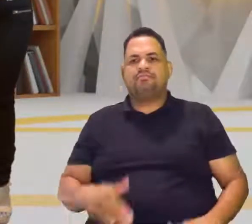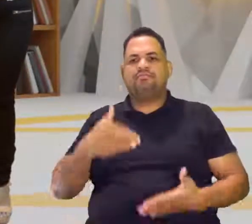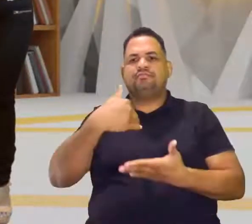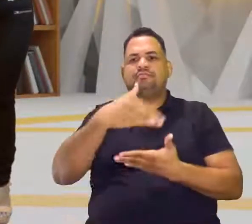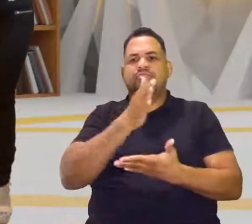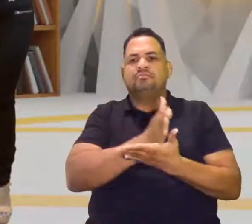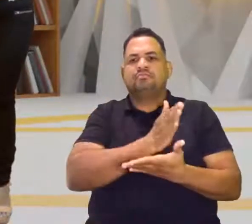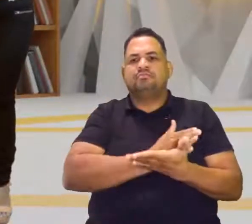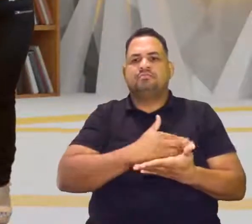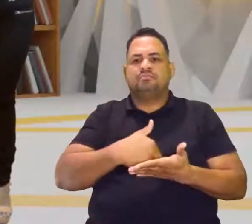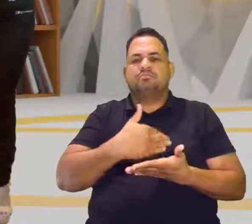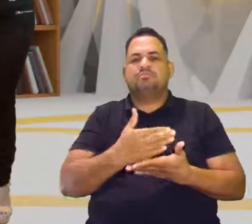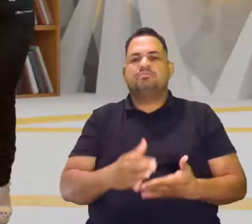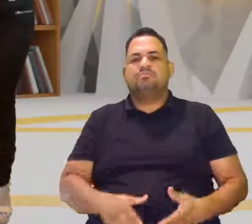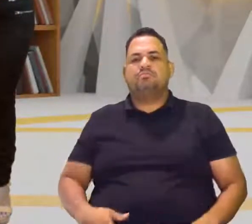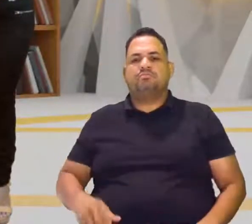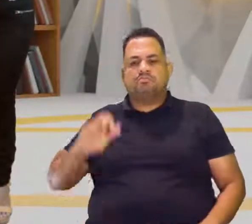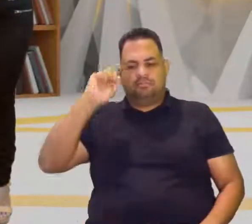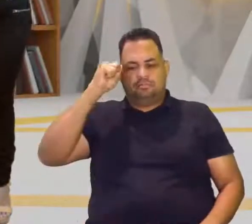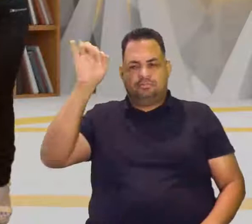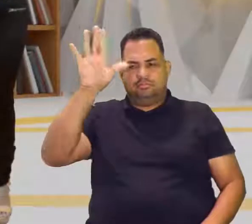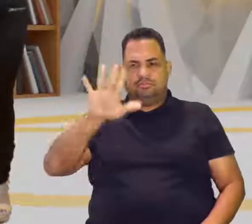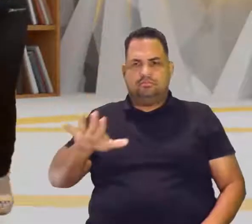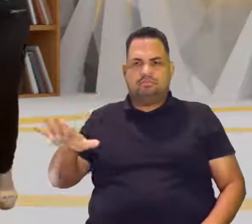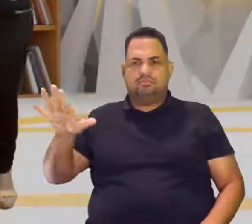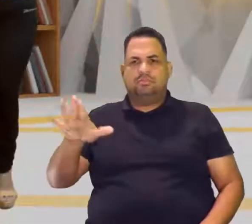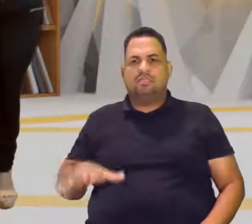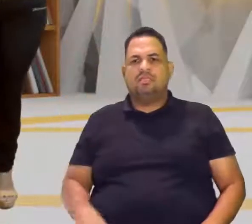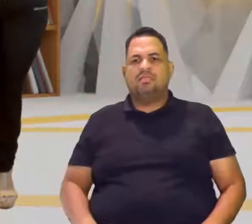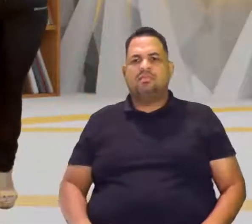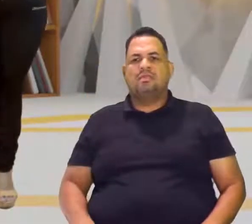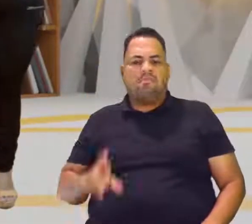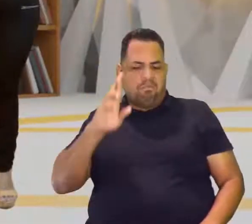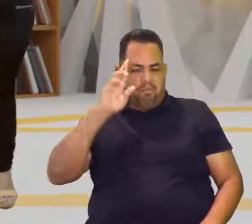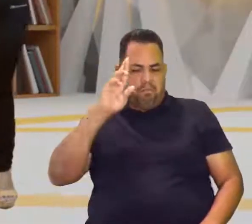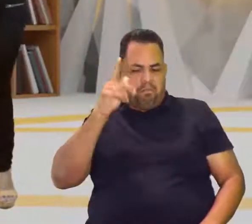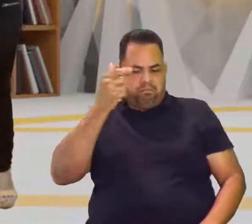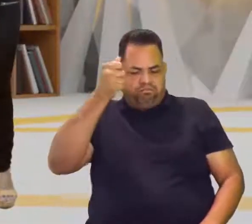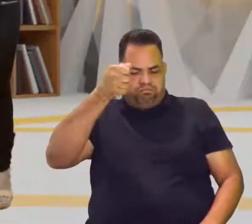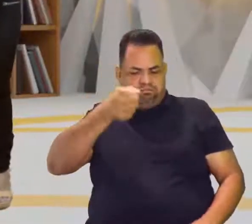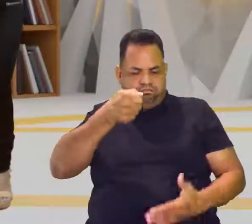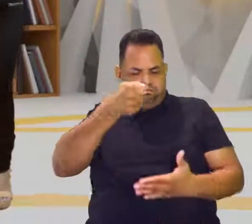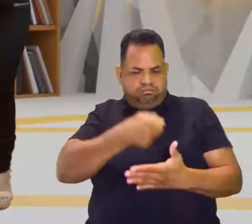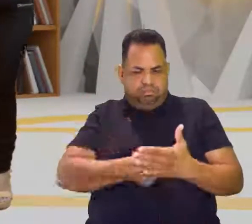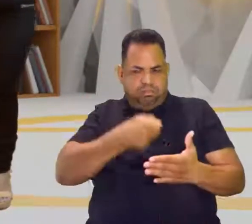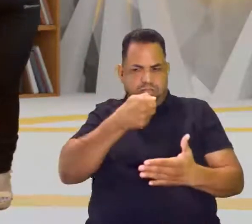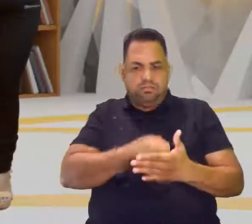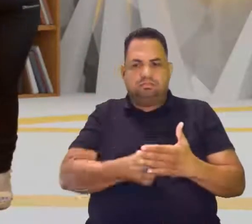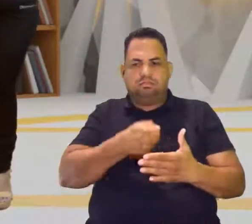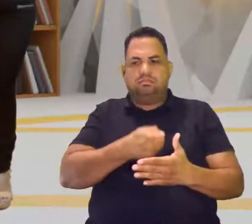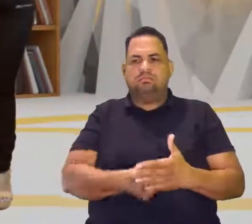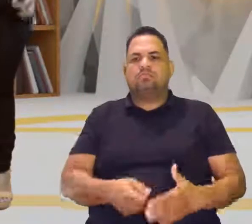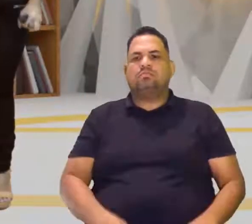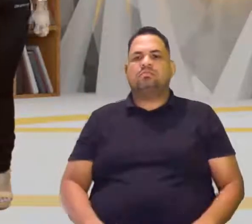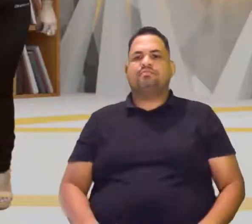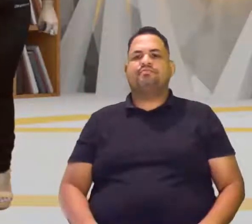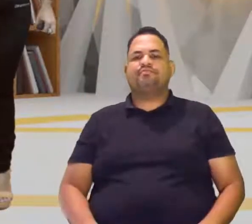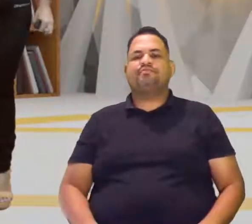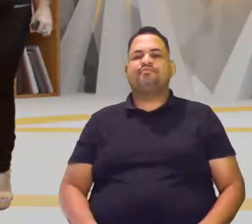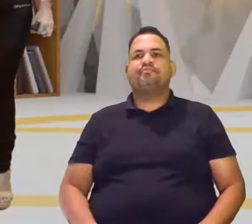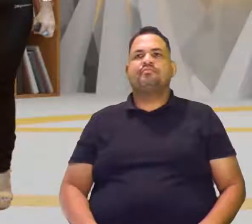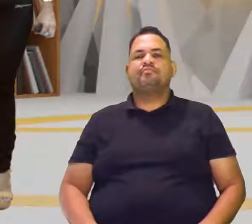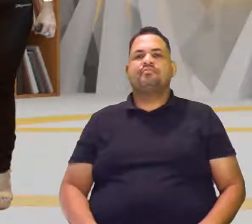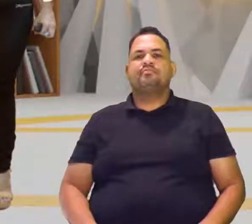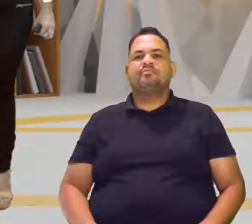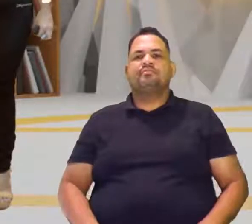repartiram aquele continente inteiro como forma de dominar ali esses esses